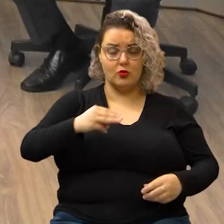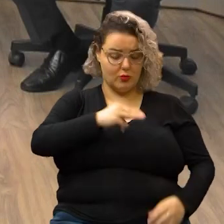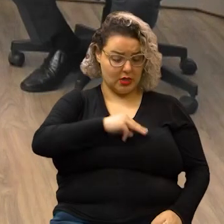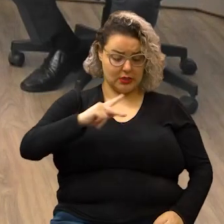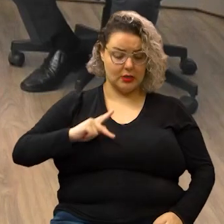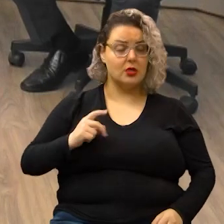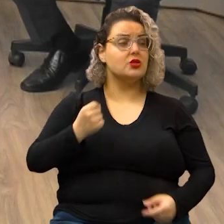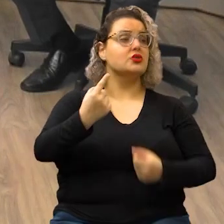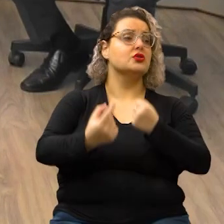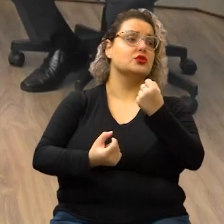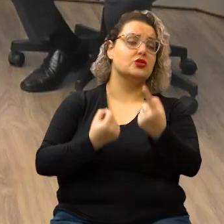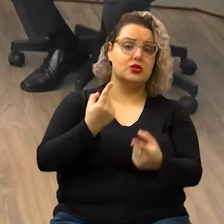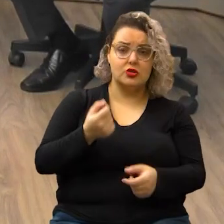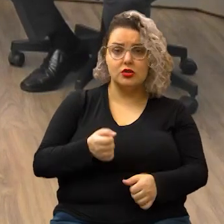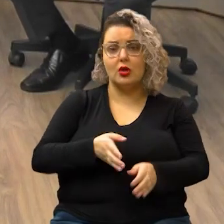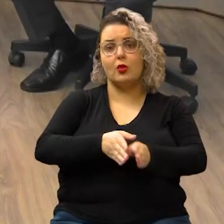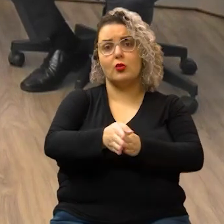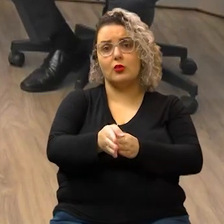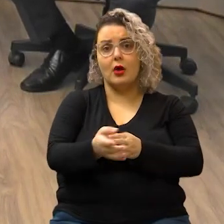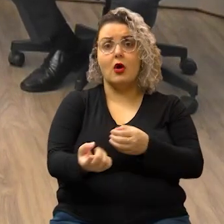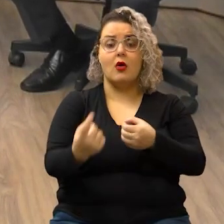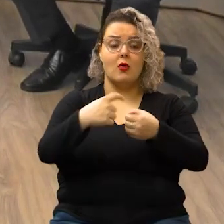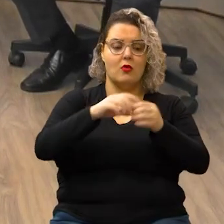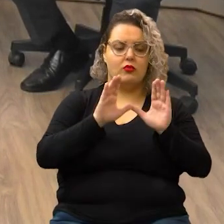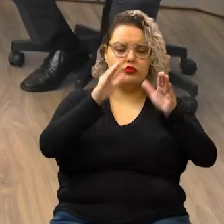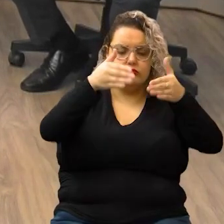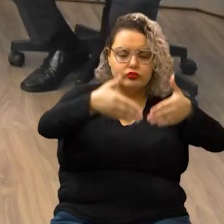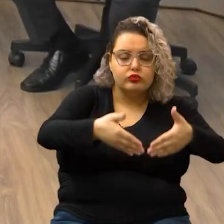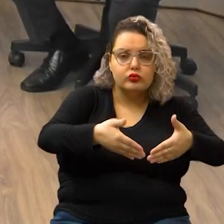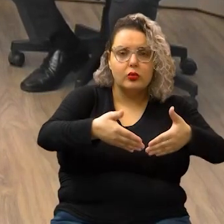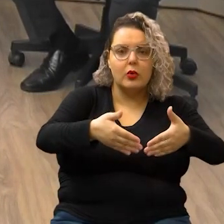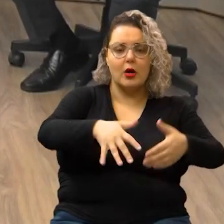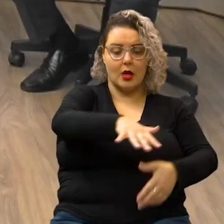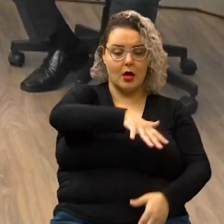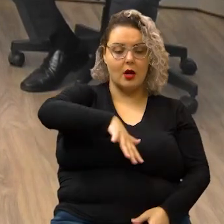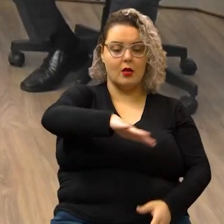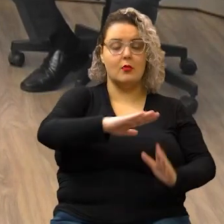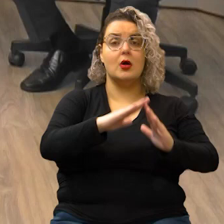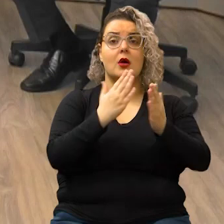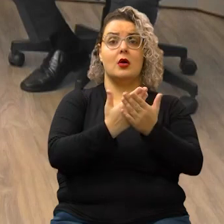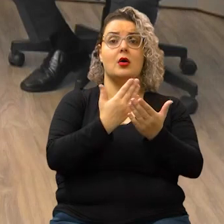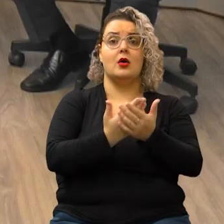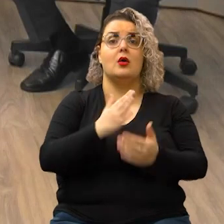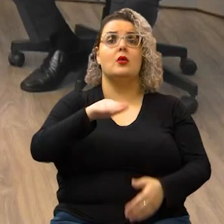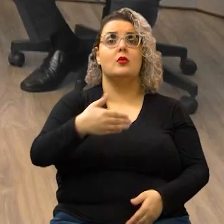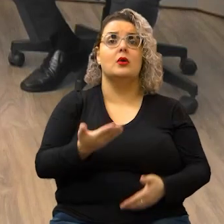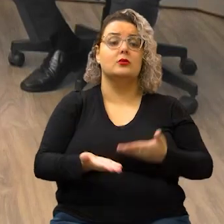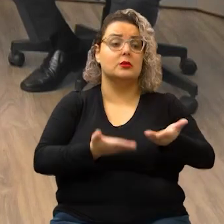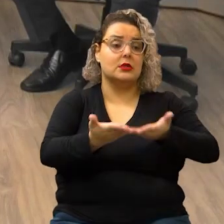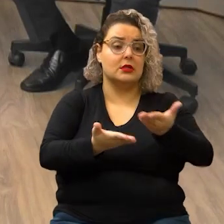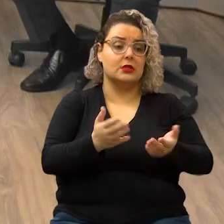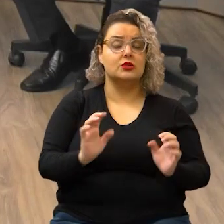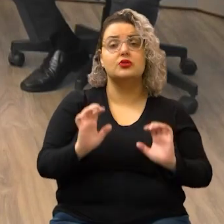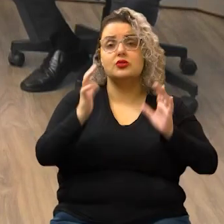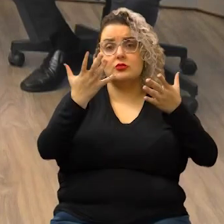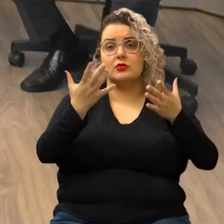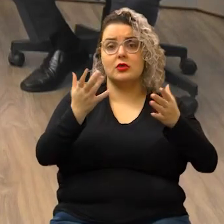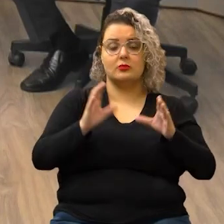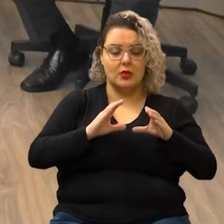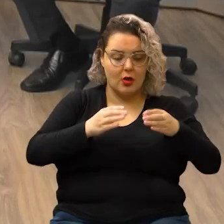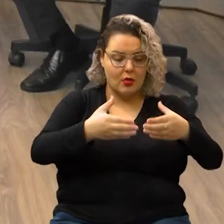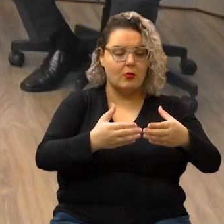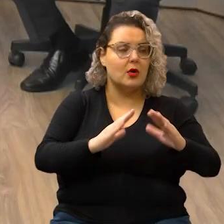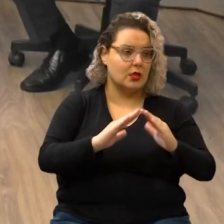de algumas recomendações voltadas à comunidade escolar, principalmente quando se trata de eventos na comunidade